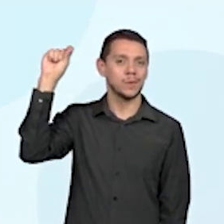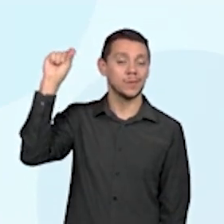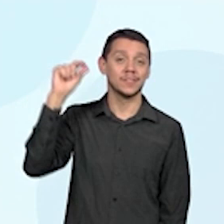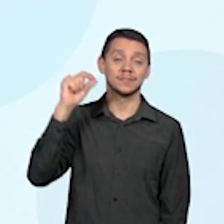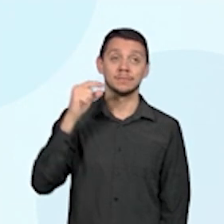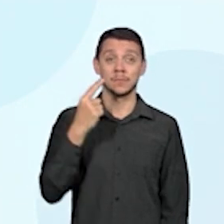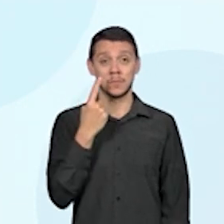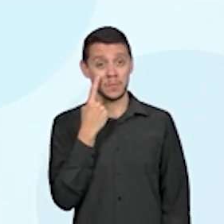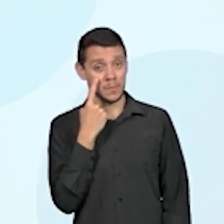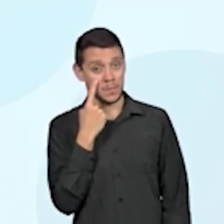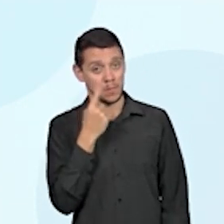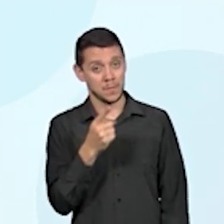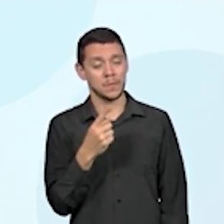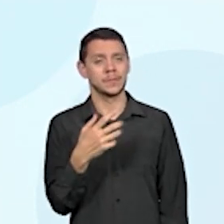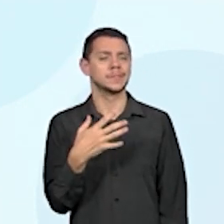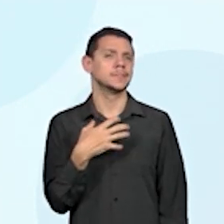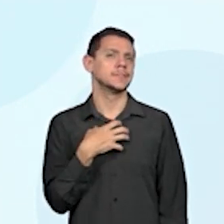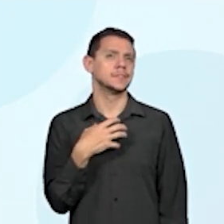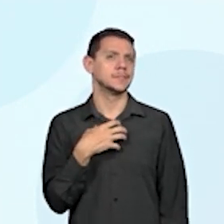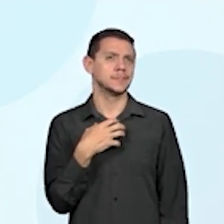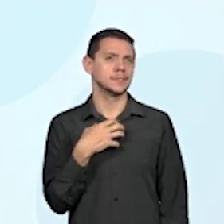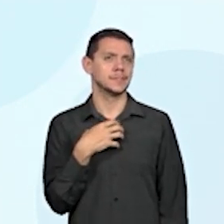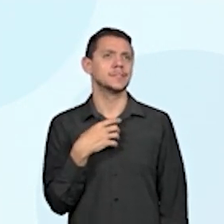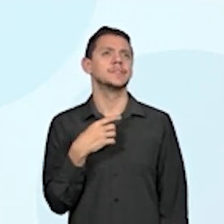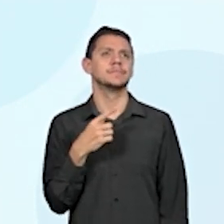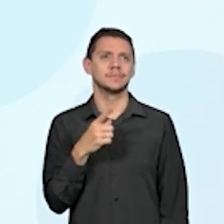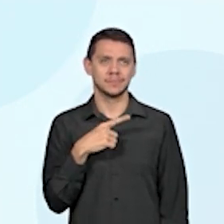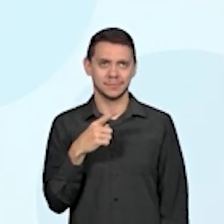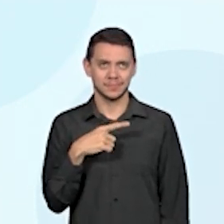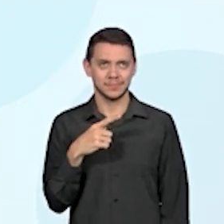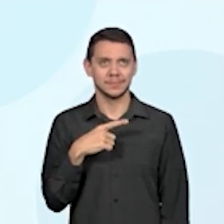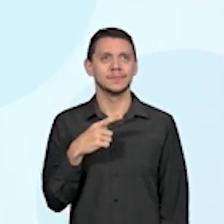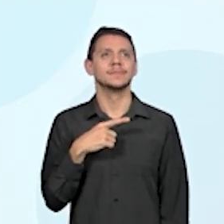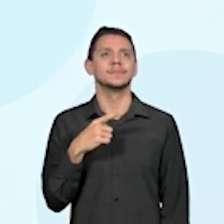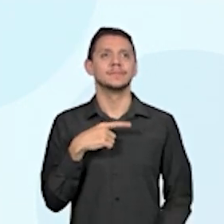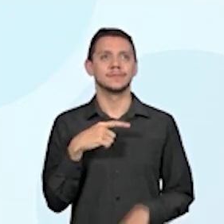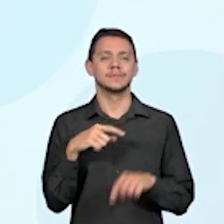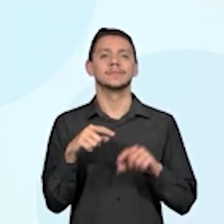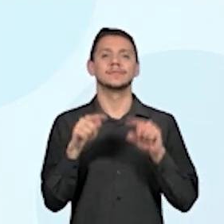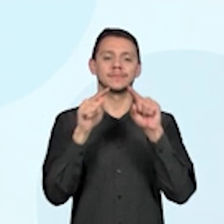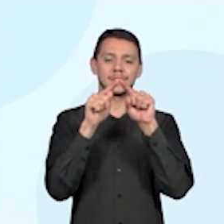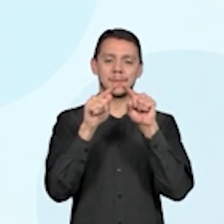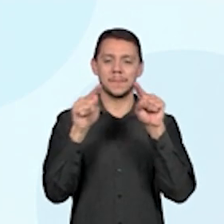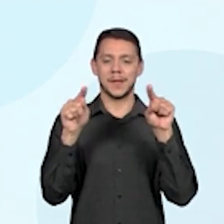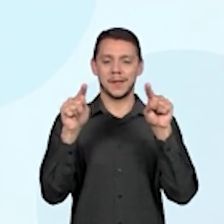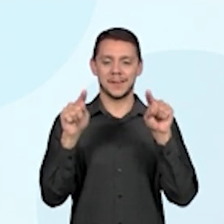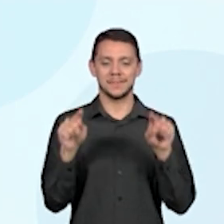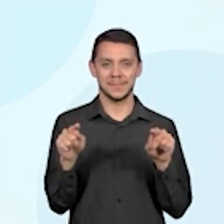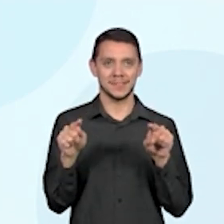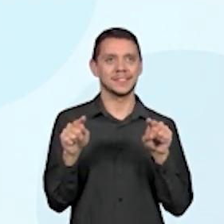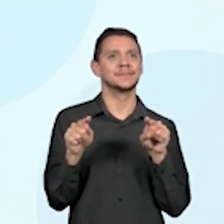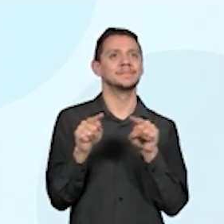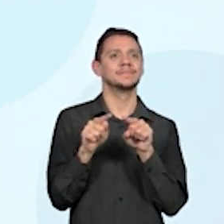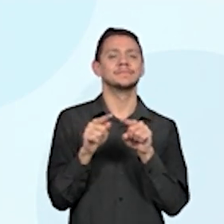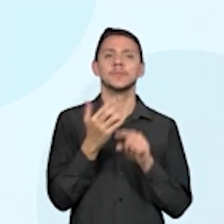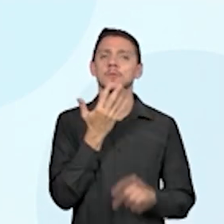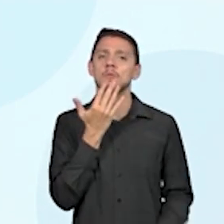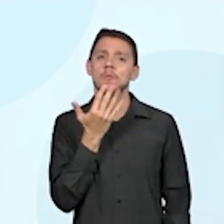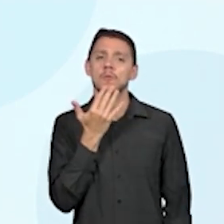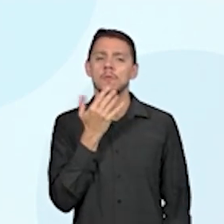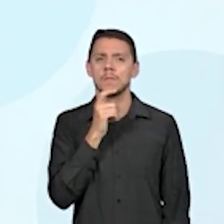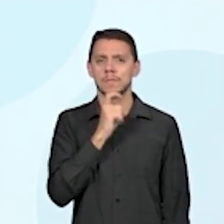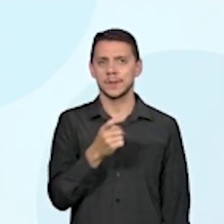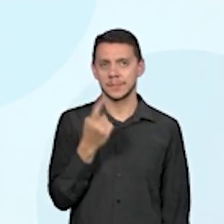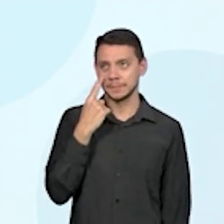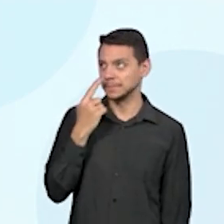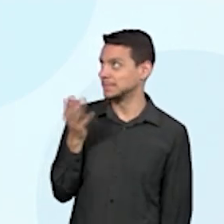o formato mais retangular, ó, estou destacando de verde aqui. Tem um formato